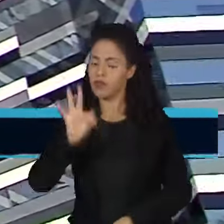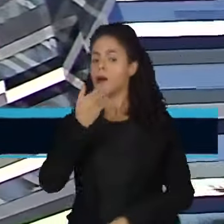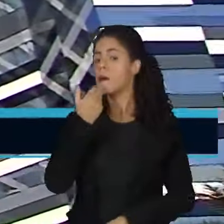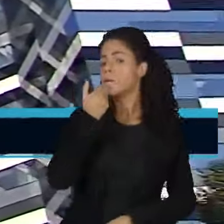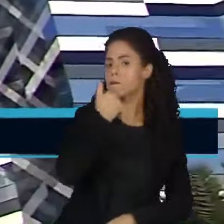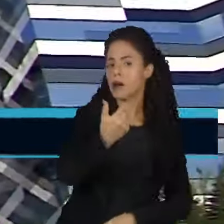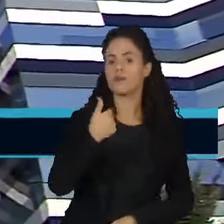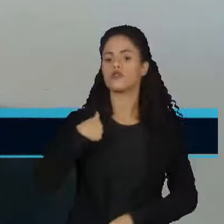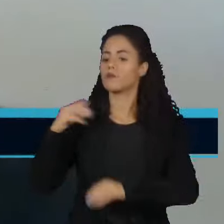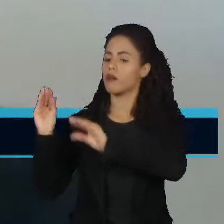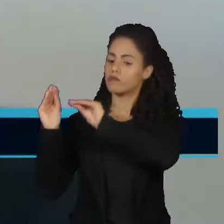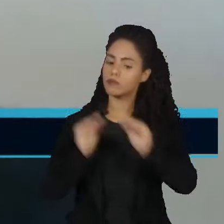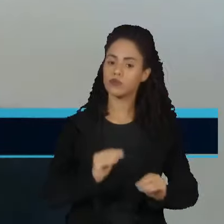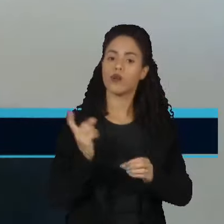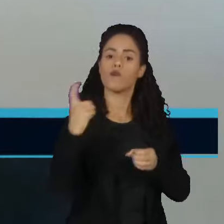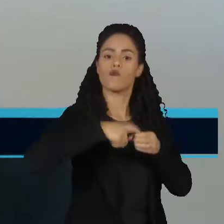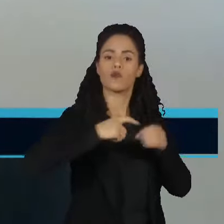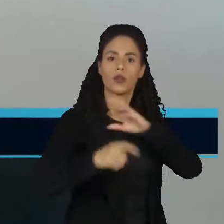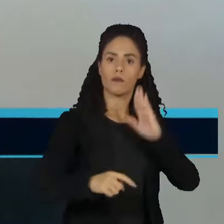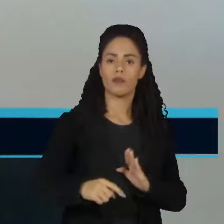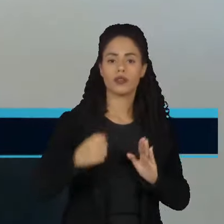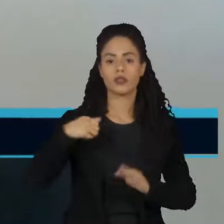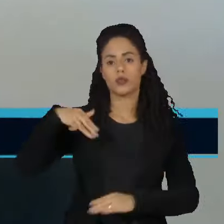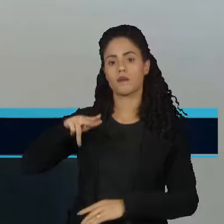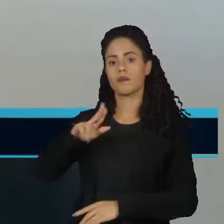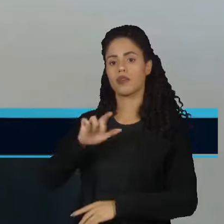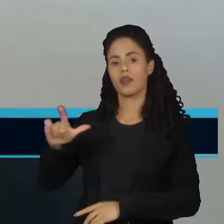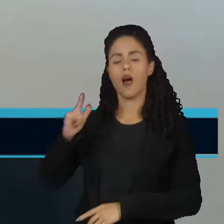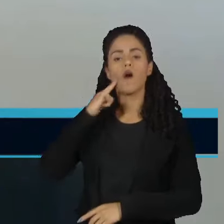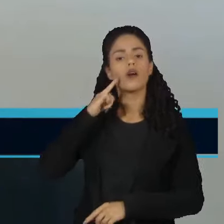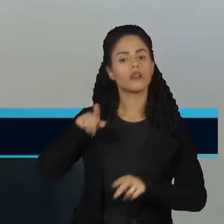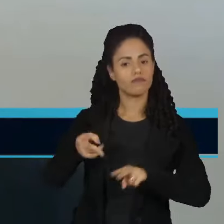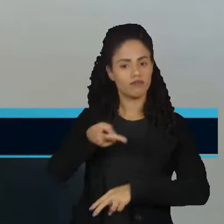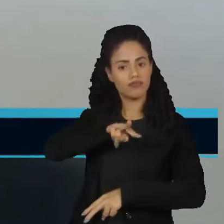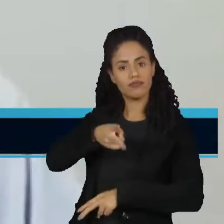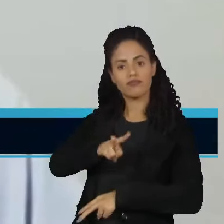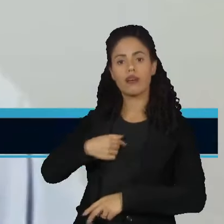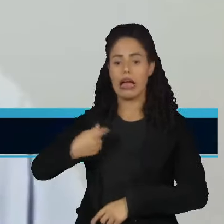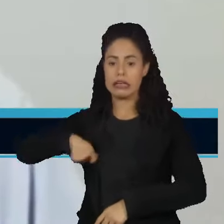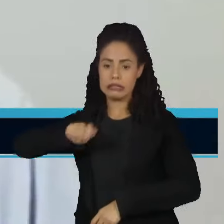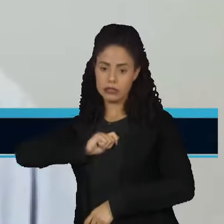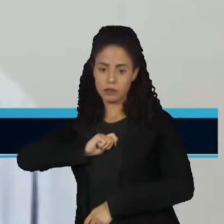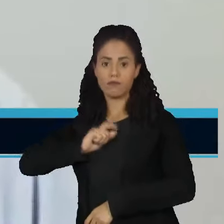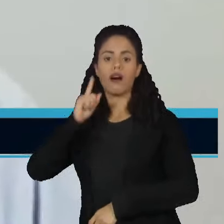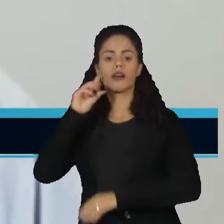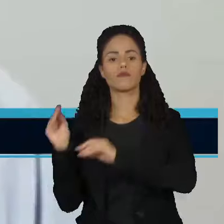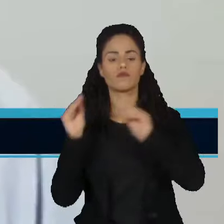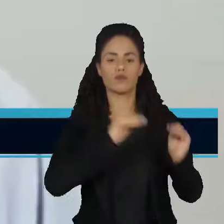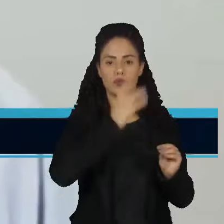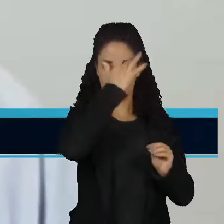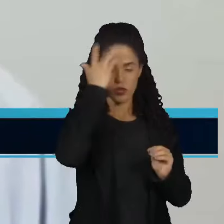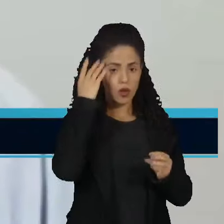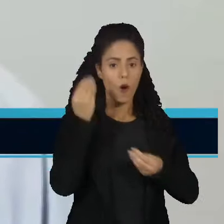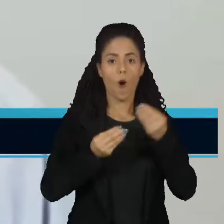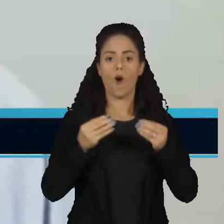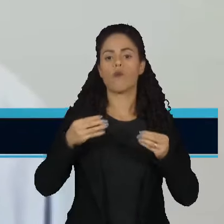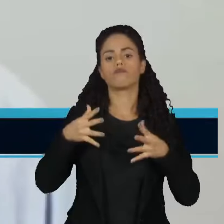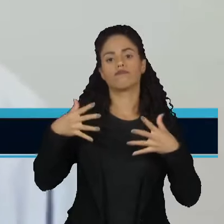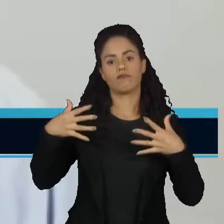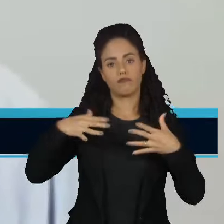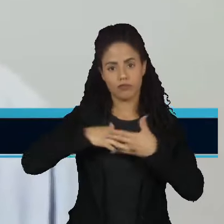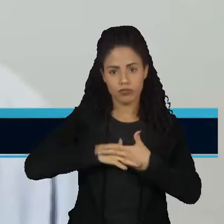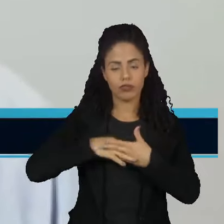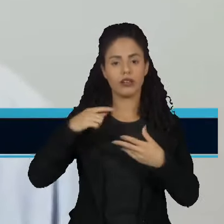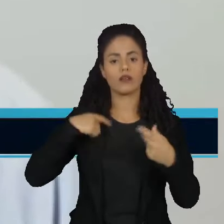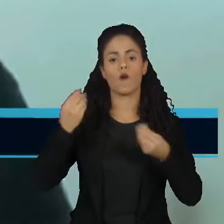a extradição dele, mas como Miguel Gutierrez tem dupla cidadania e a Espanha não extradita seus cidadãos, é pouco provável